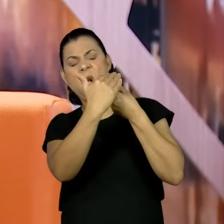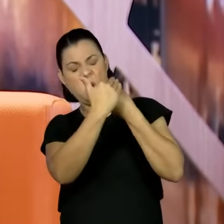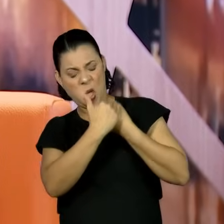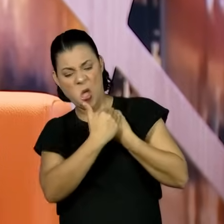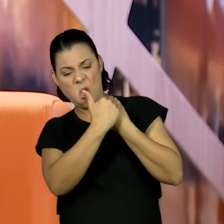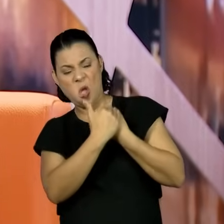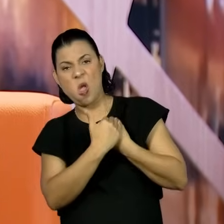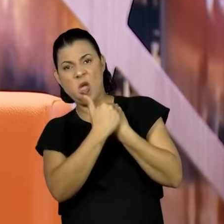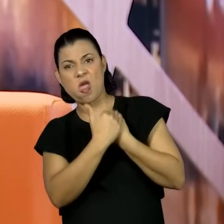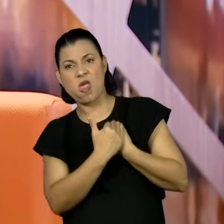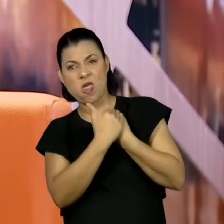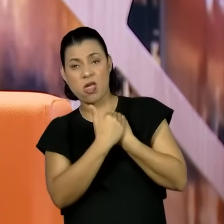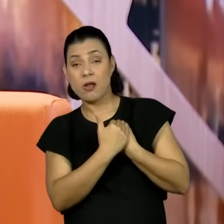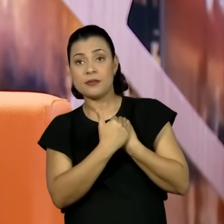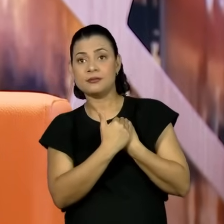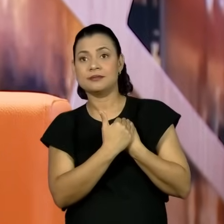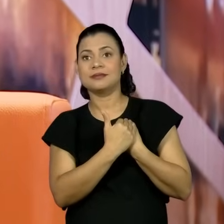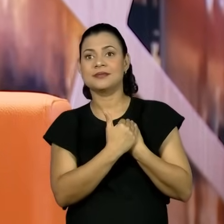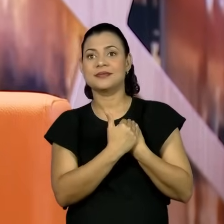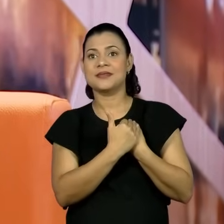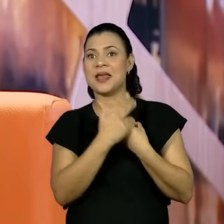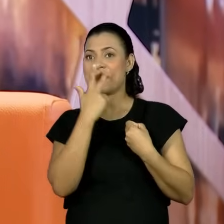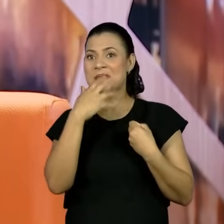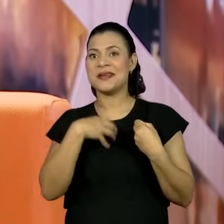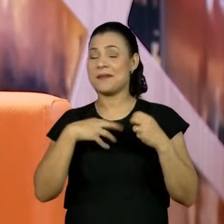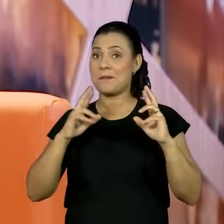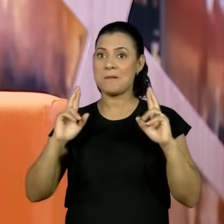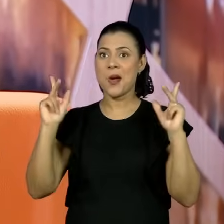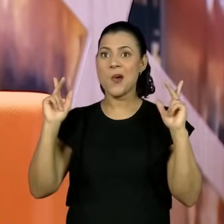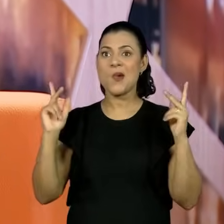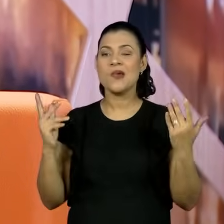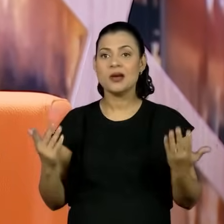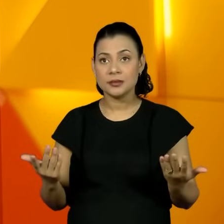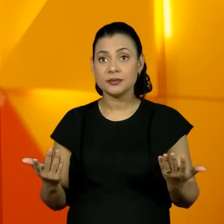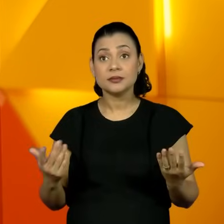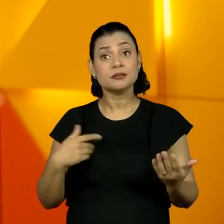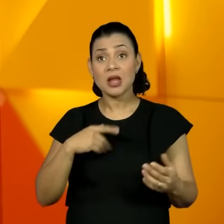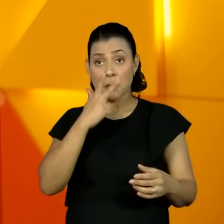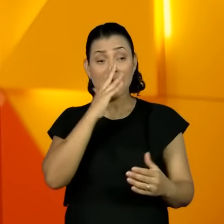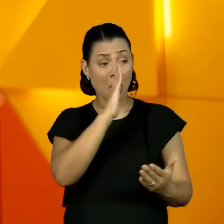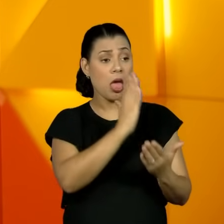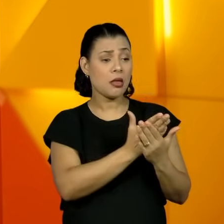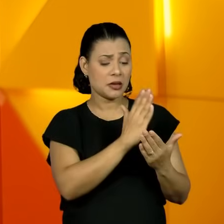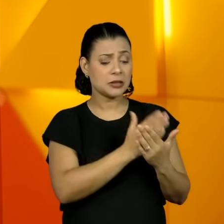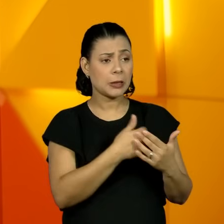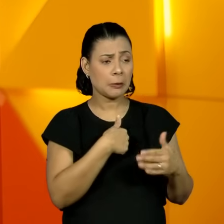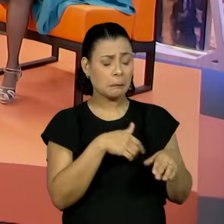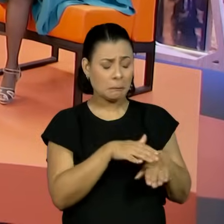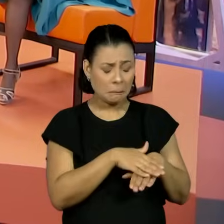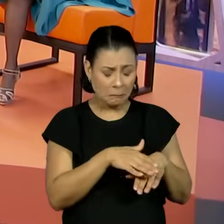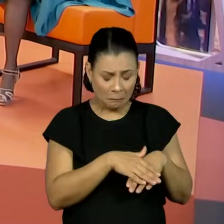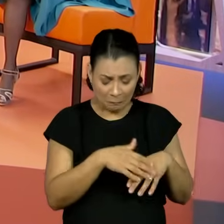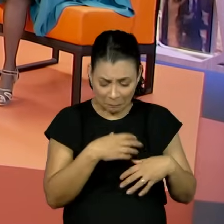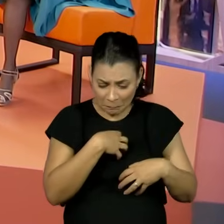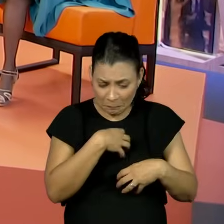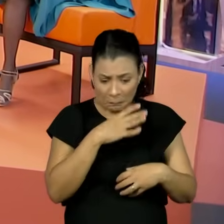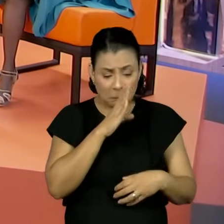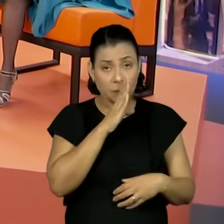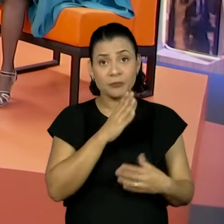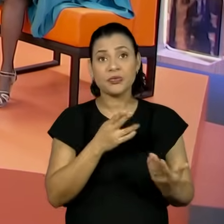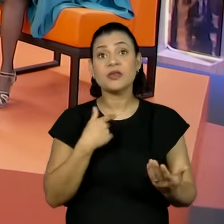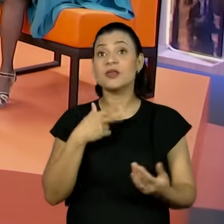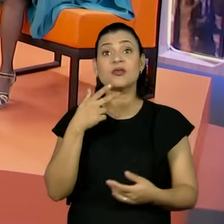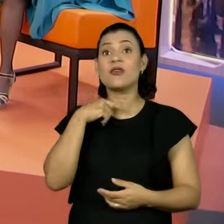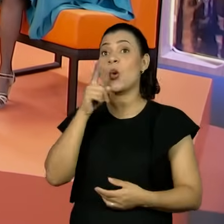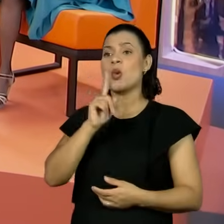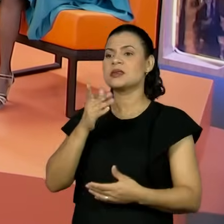né? Naquele lugar da subjugação, você realmente nunca vai acreditar que vai entrar na maior universidade da América